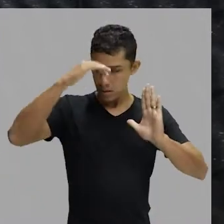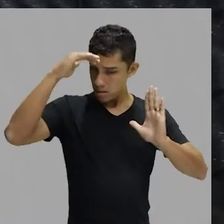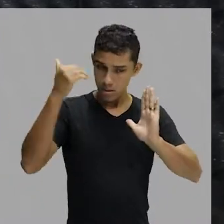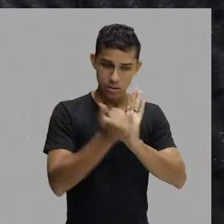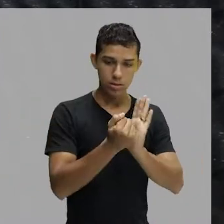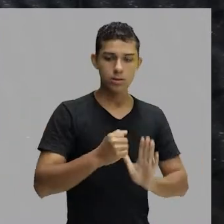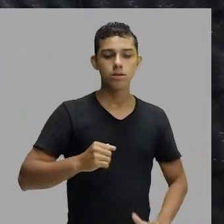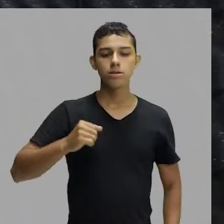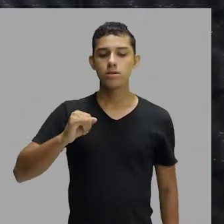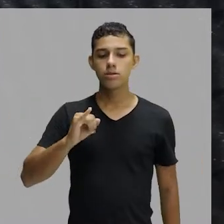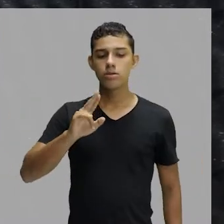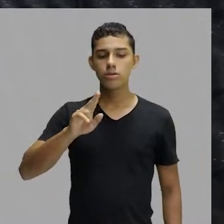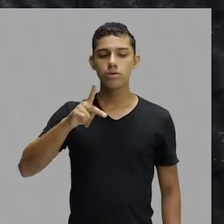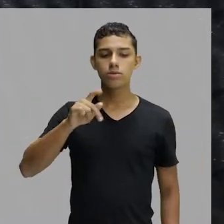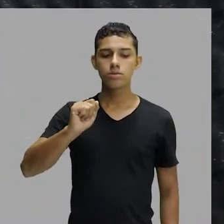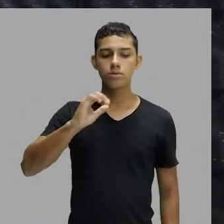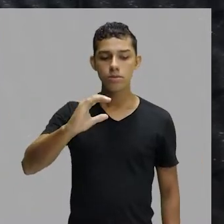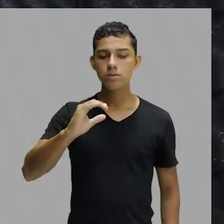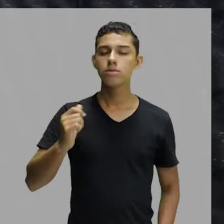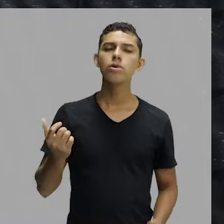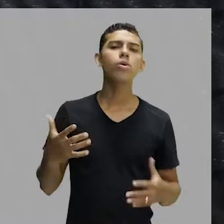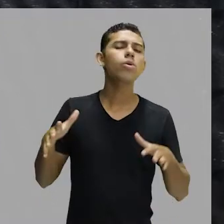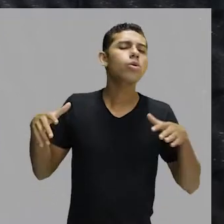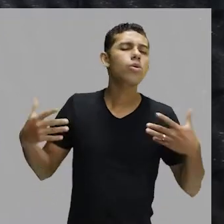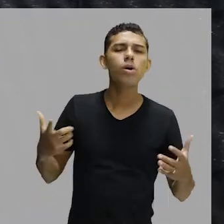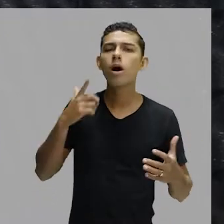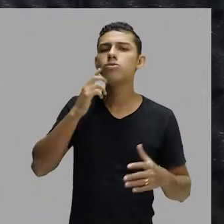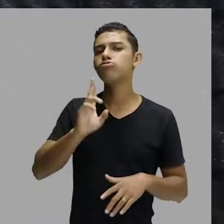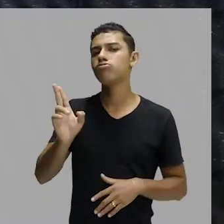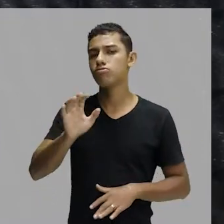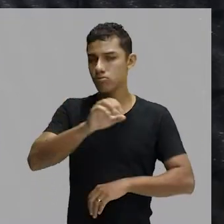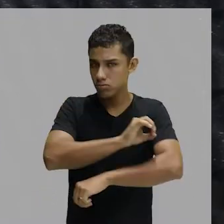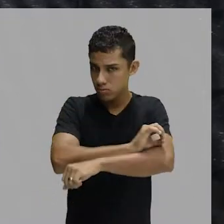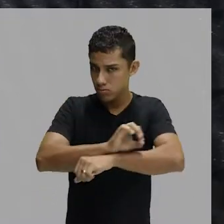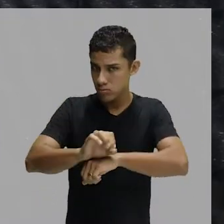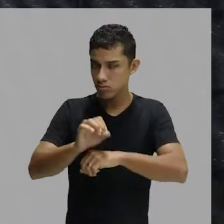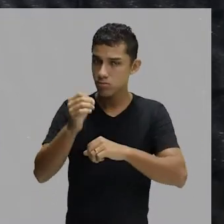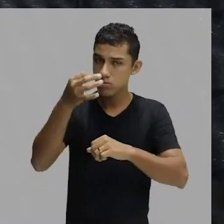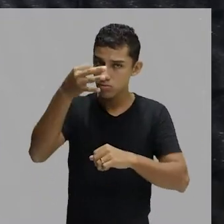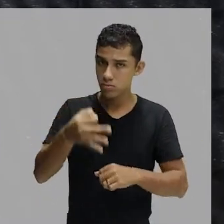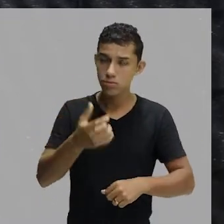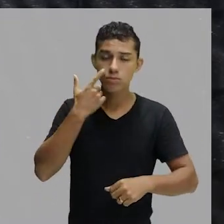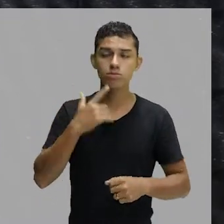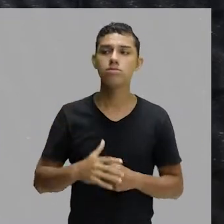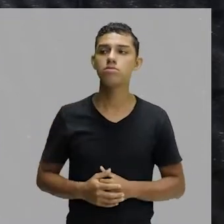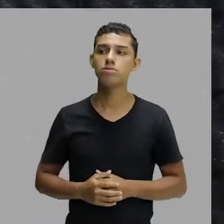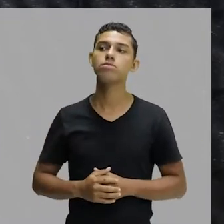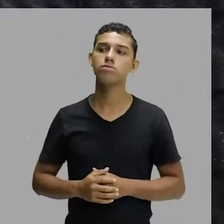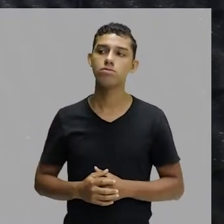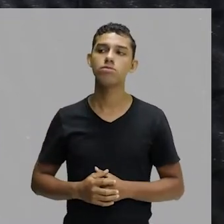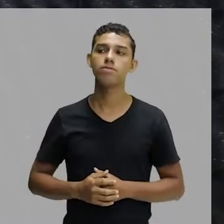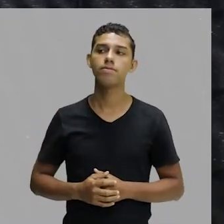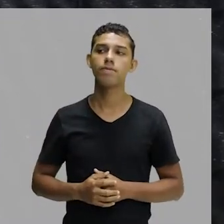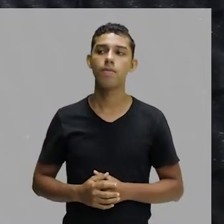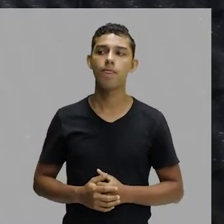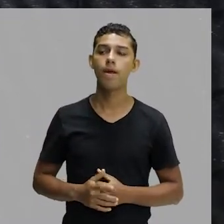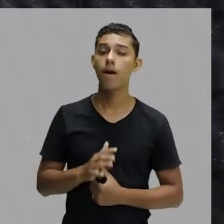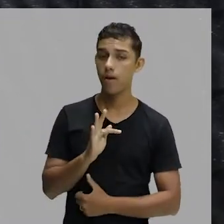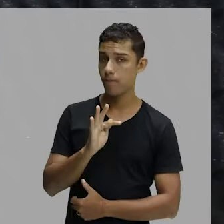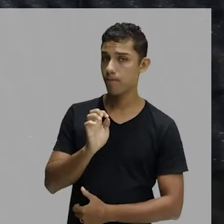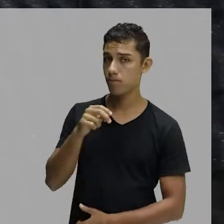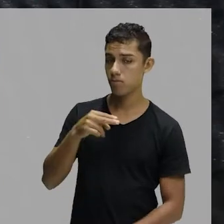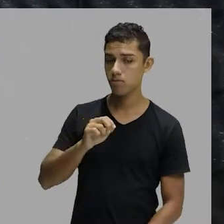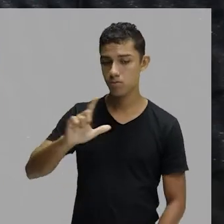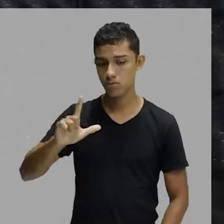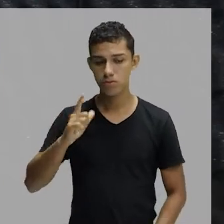IUPAC, qual seria o nome oficial dessa estrutura? Vamos lá, é um fenol. Então, a gente